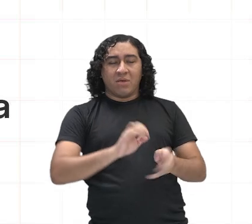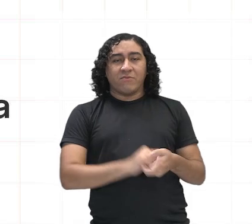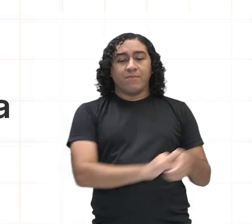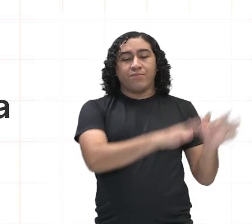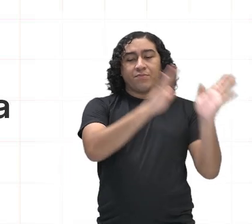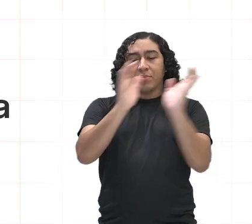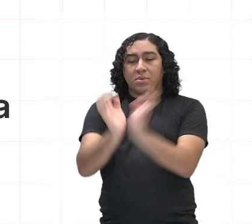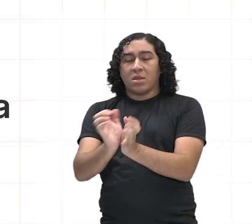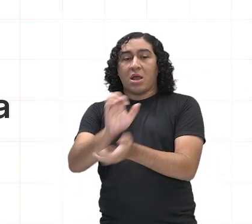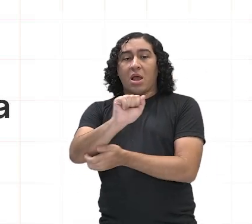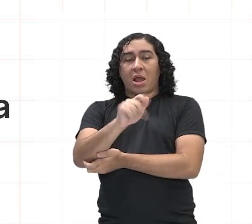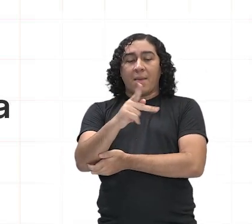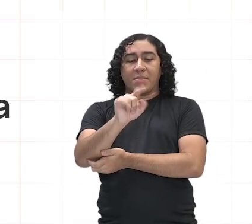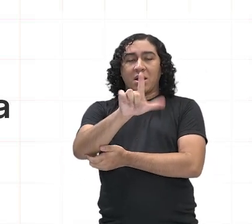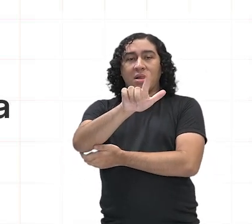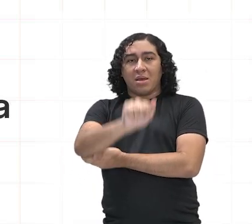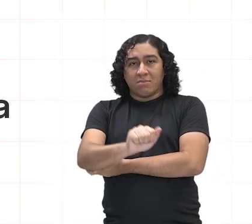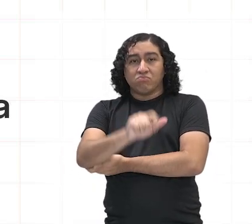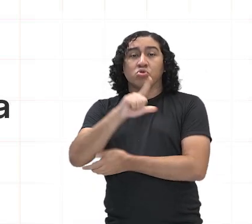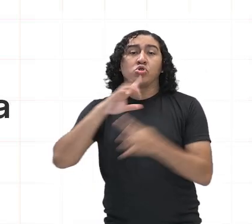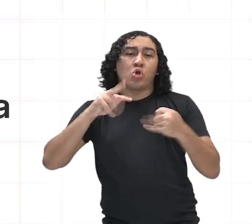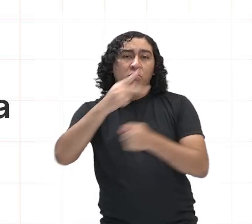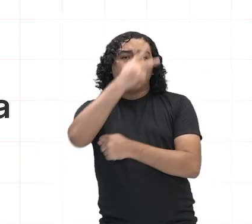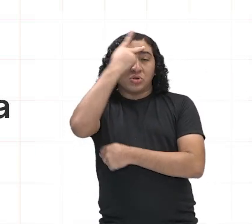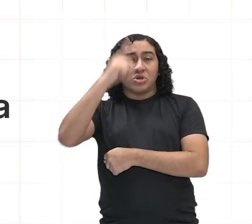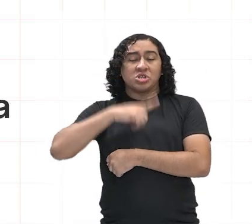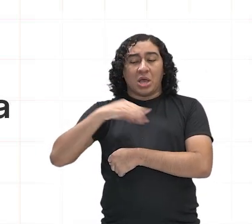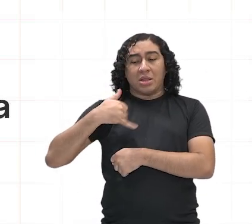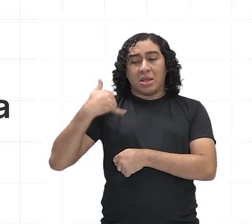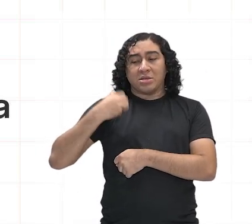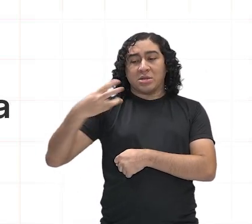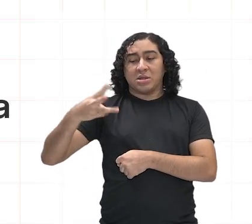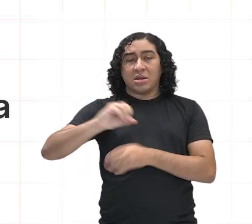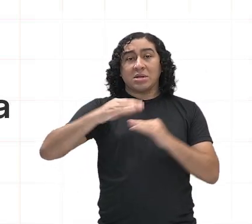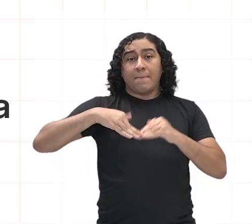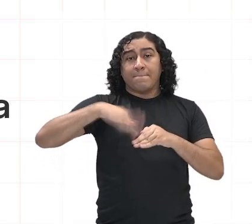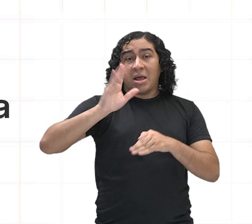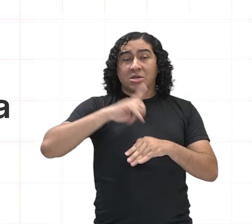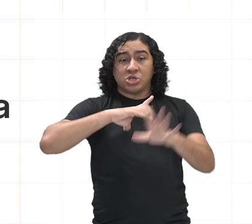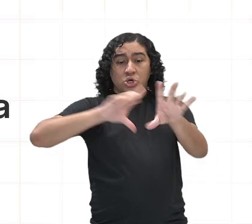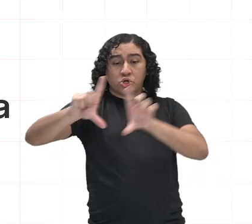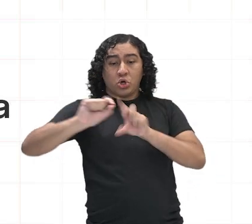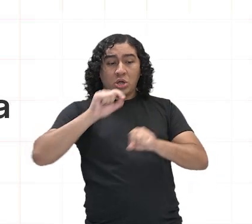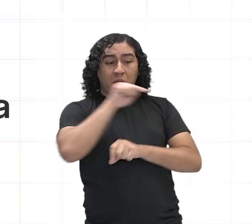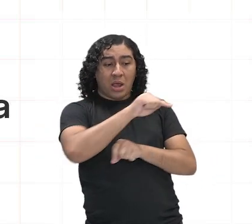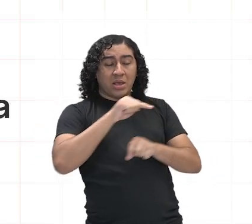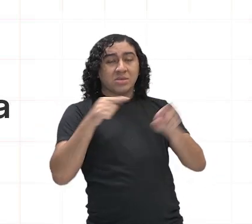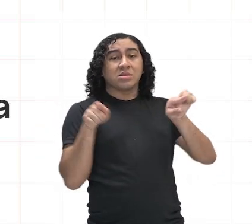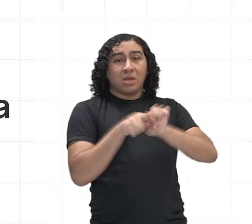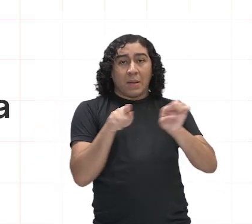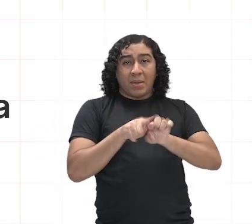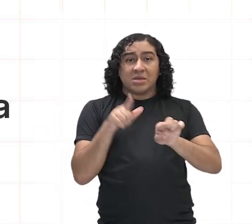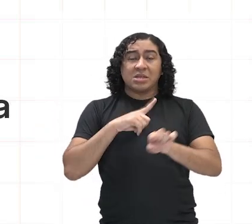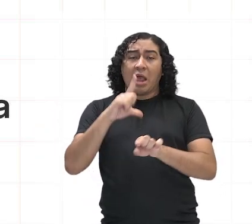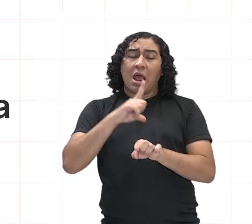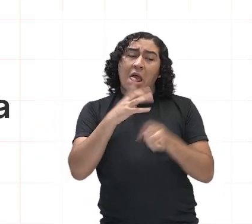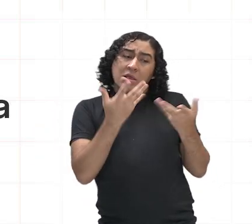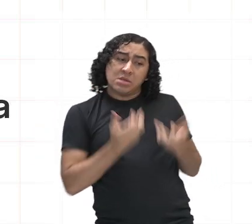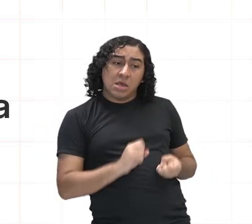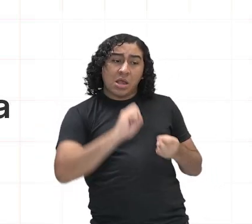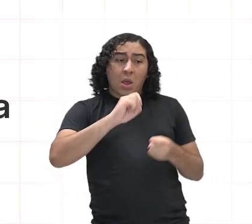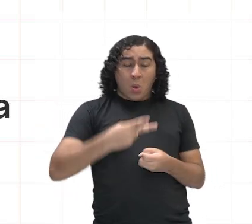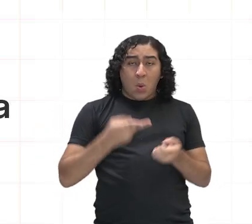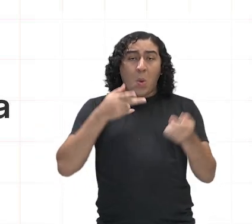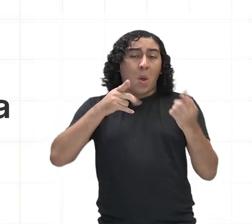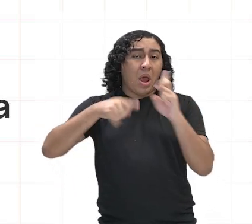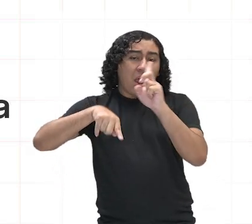os cidadãos com mais de 30 anos, tinha a função de escolher os membros da Gerúsia e confirmar ou não suas decisões.